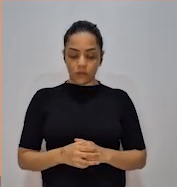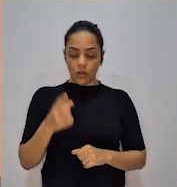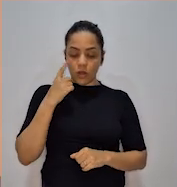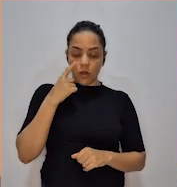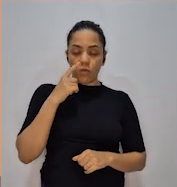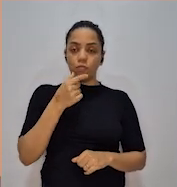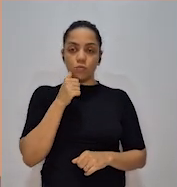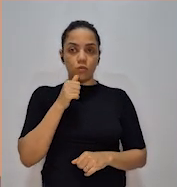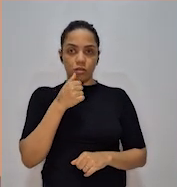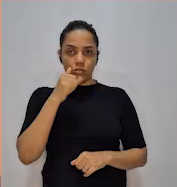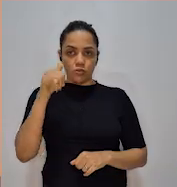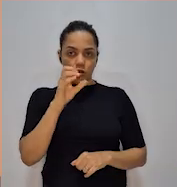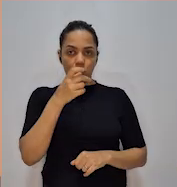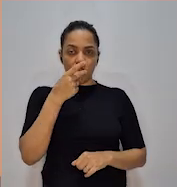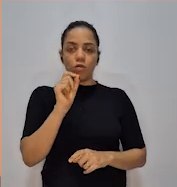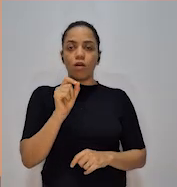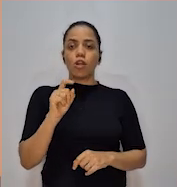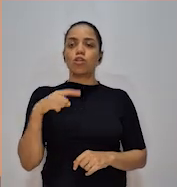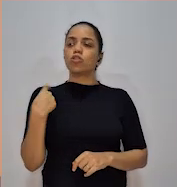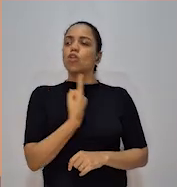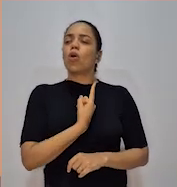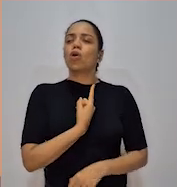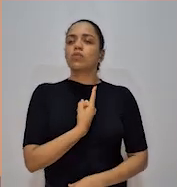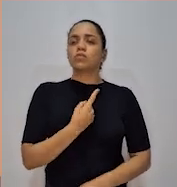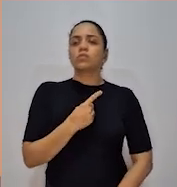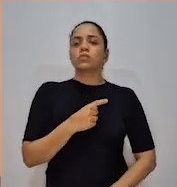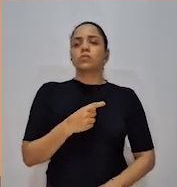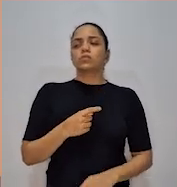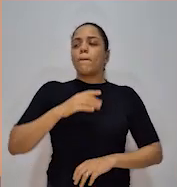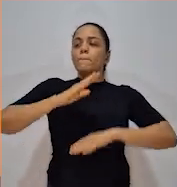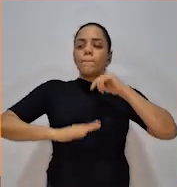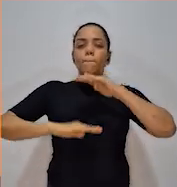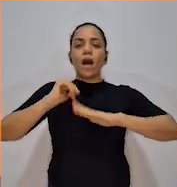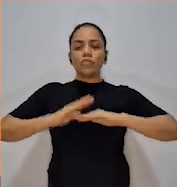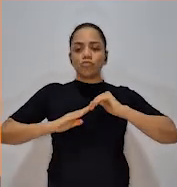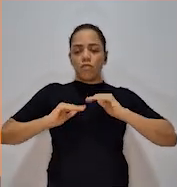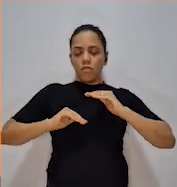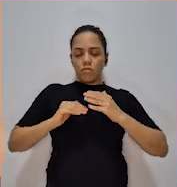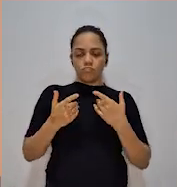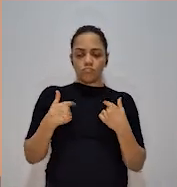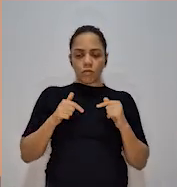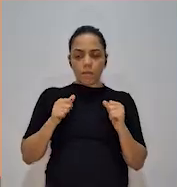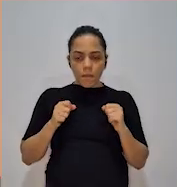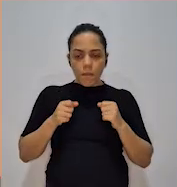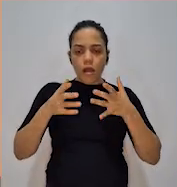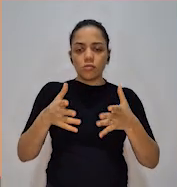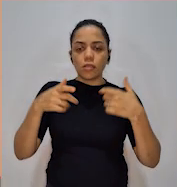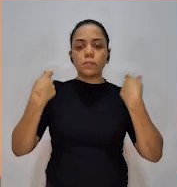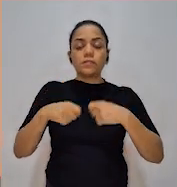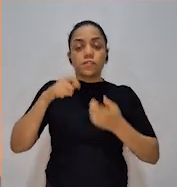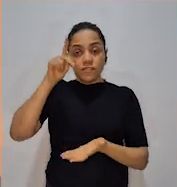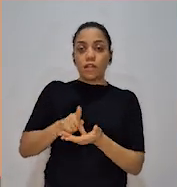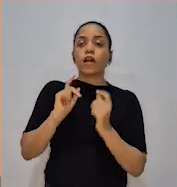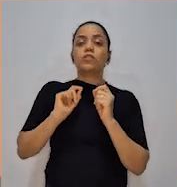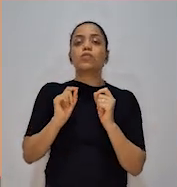Aqui, Joelma traz: quais os passos práticos uma organização pode dar para fortalecer o advocacy interno